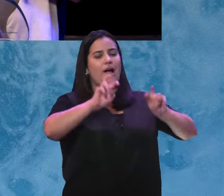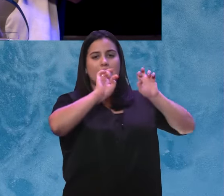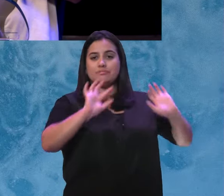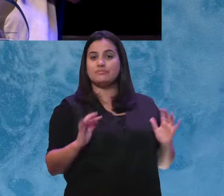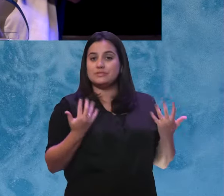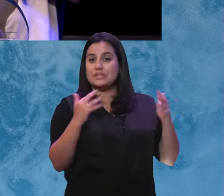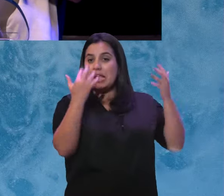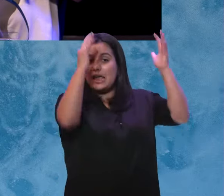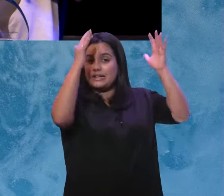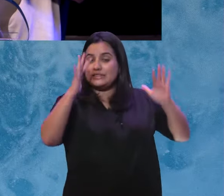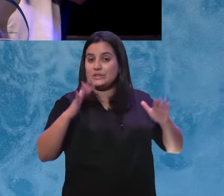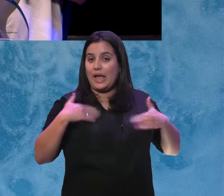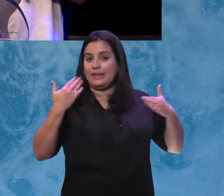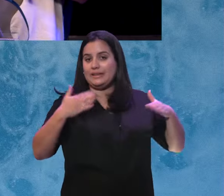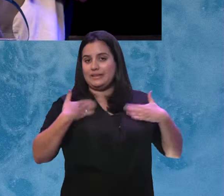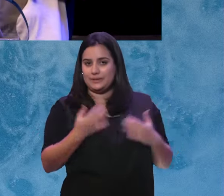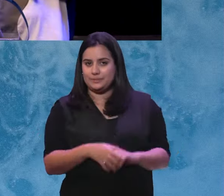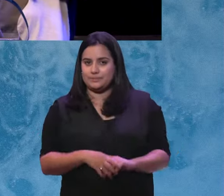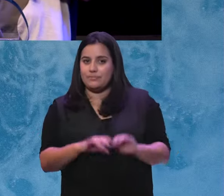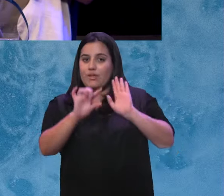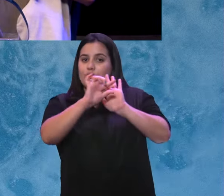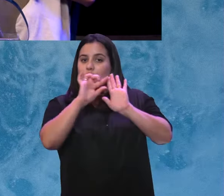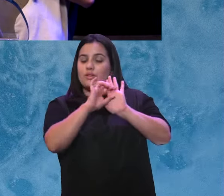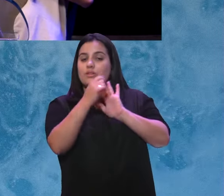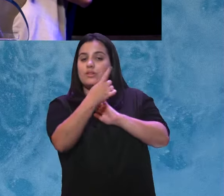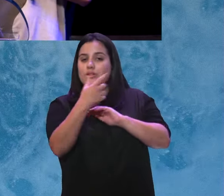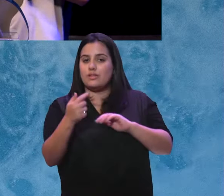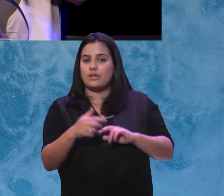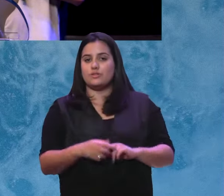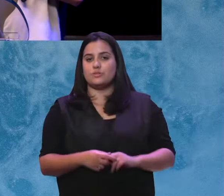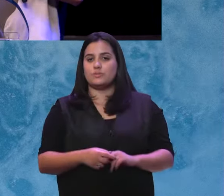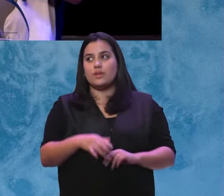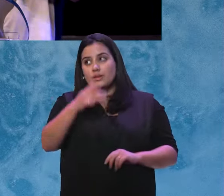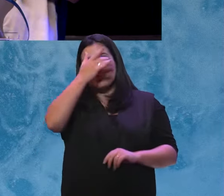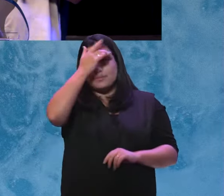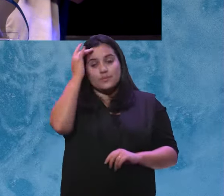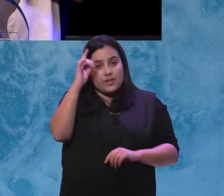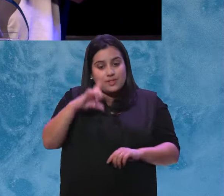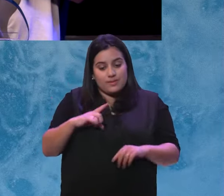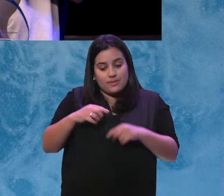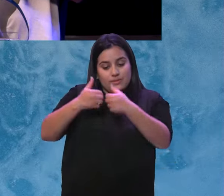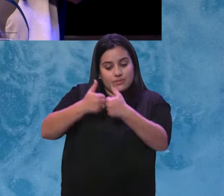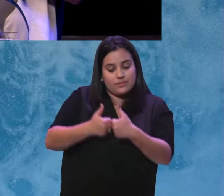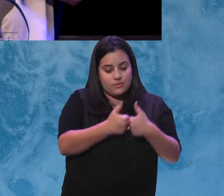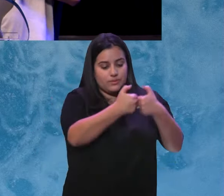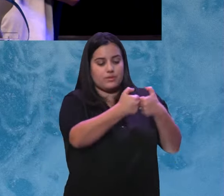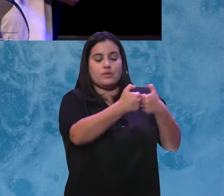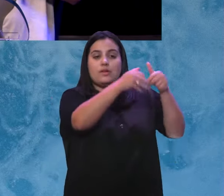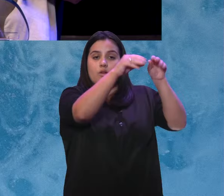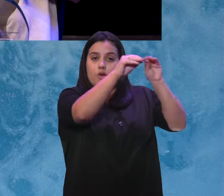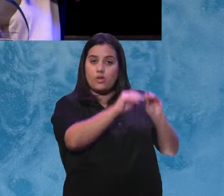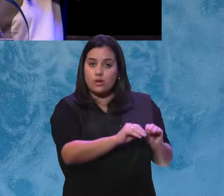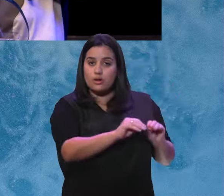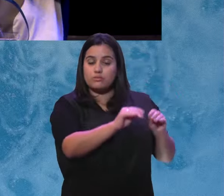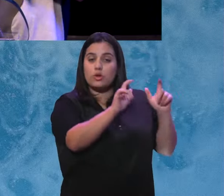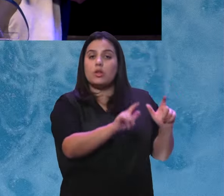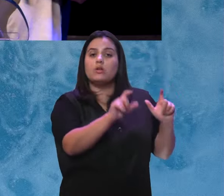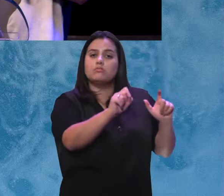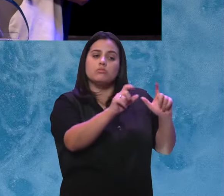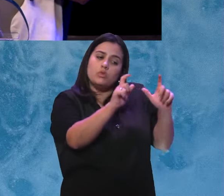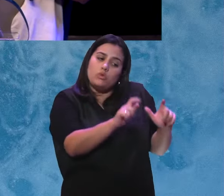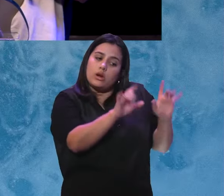de trombetas. No versículo 17 diz: eles trouxeram a arca do Senhor e a colocaram na tenda que Davi lhe havia preparado.